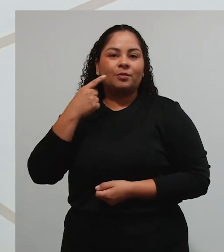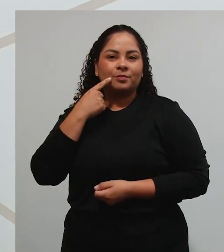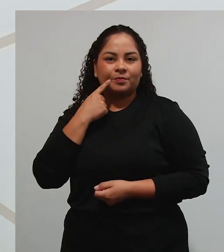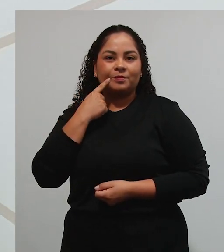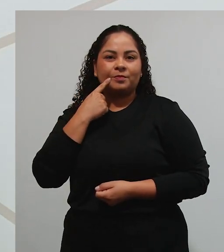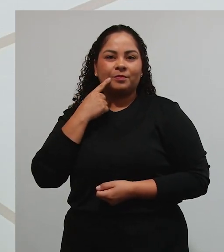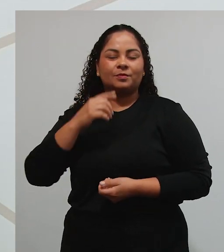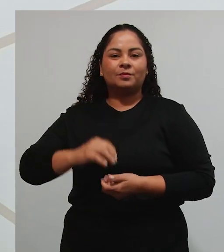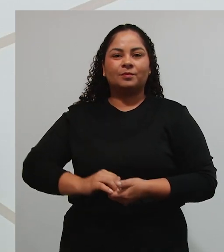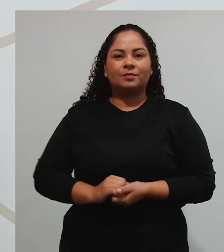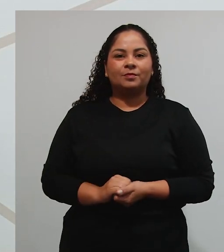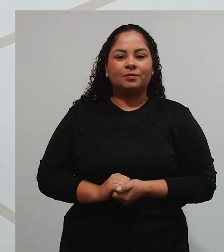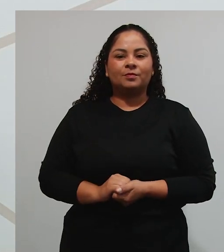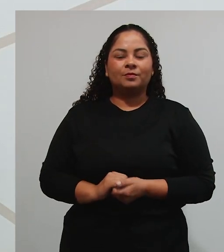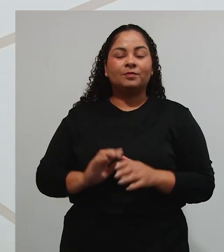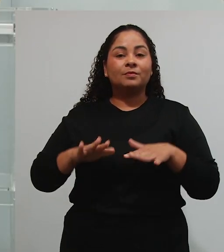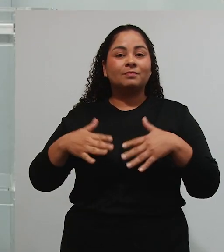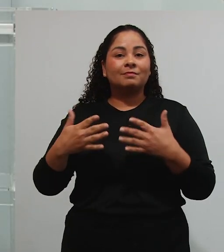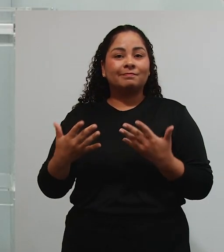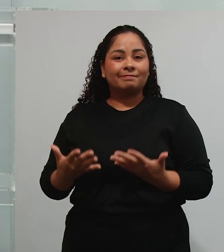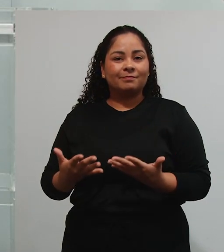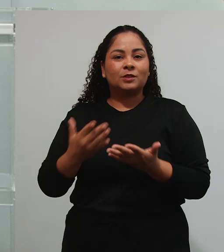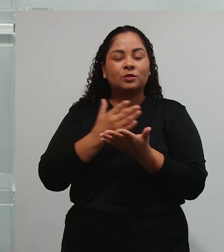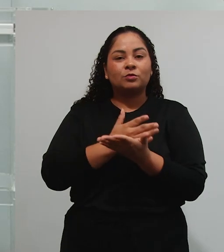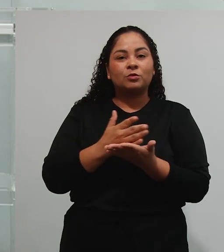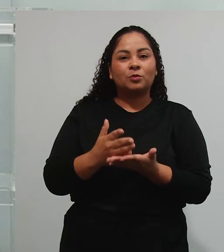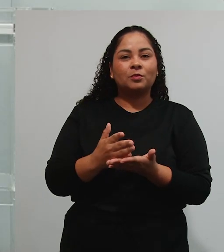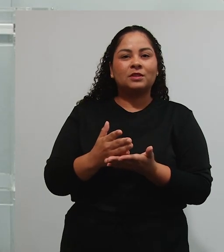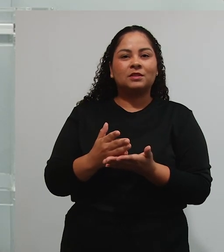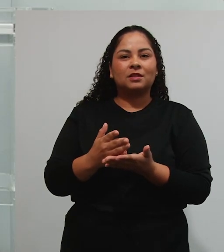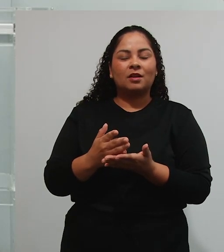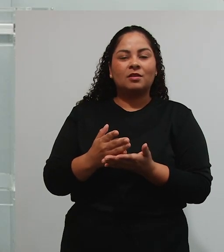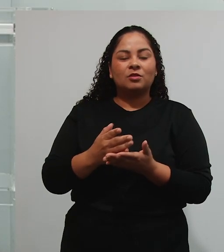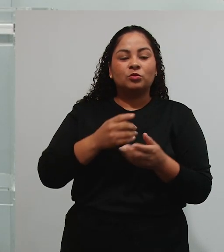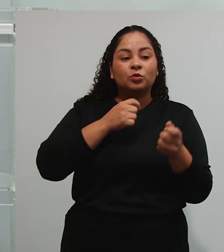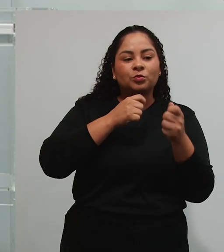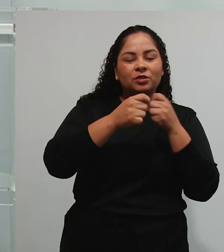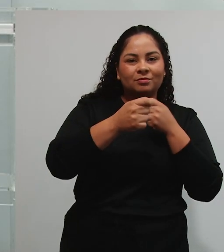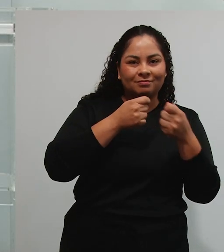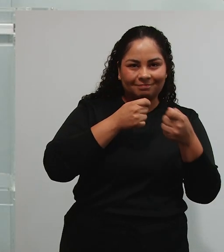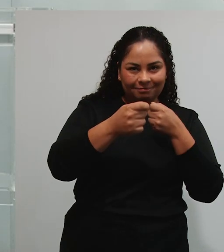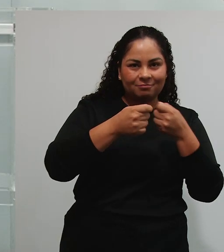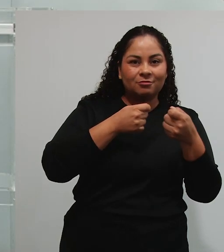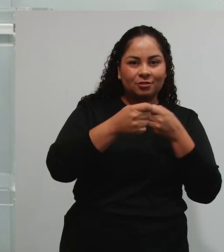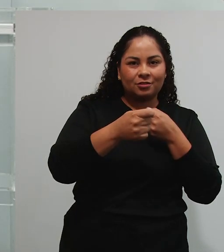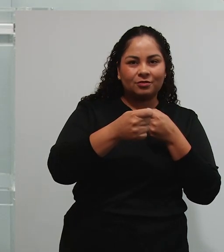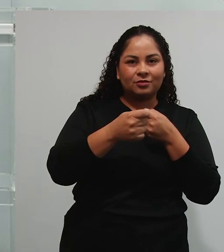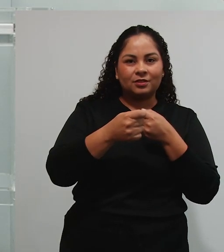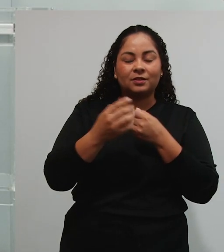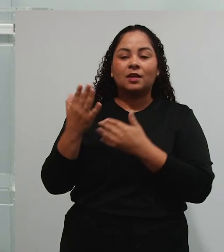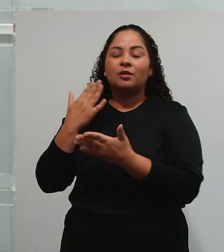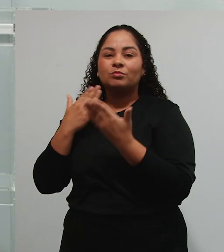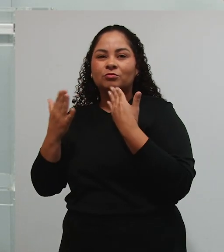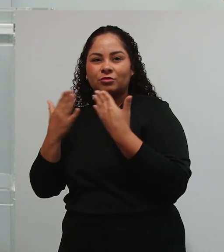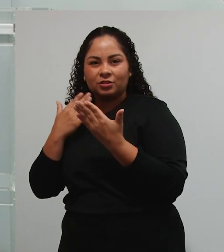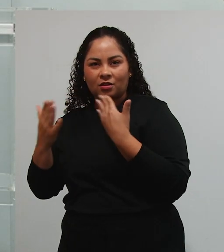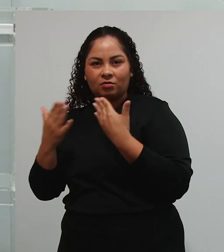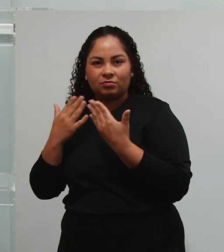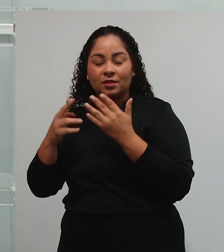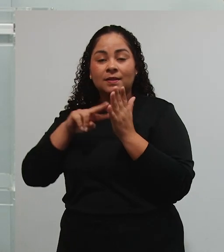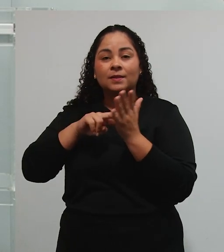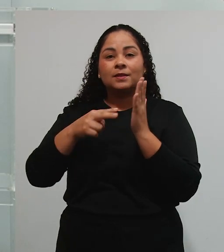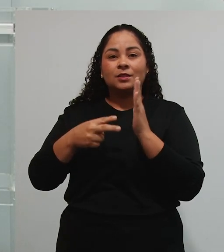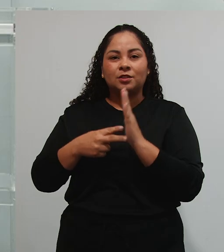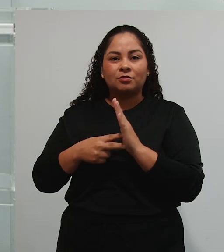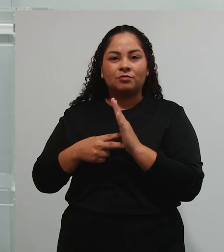é Anabela. Portanto, nesse episódio, a entrevista e o diálogo. Entrevista e o diálogo são técnicas de